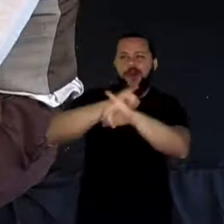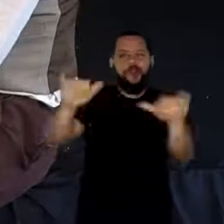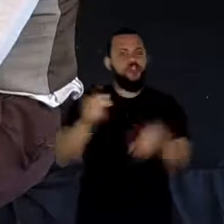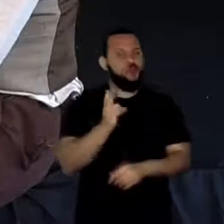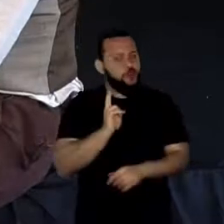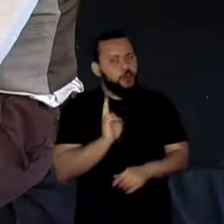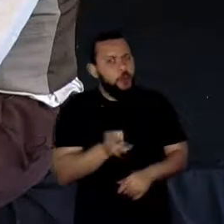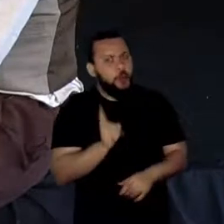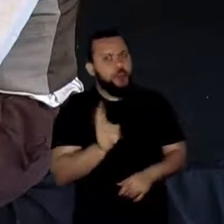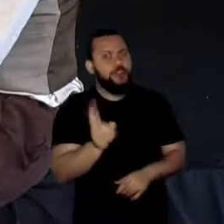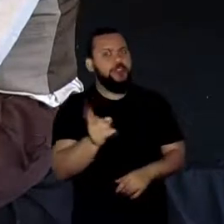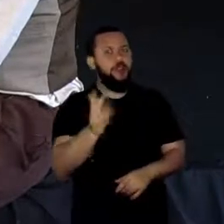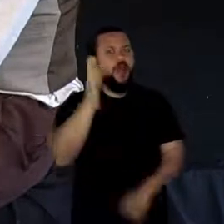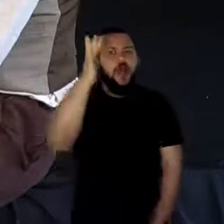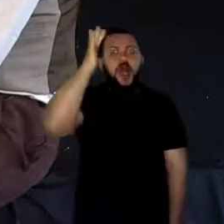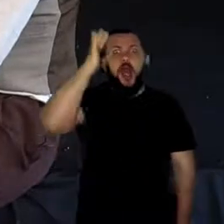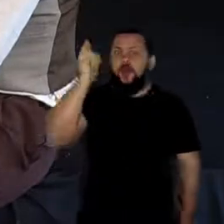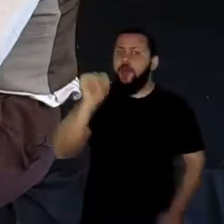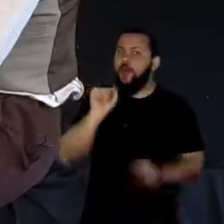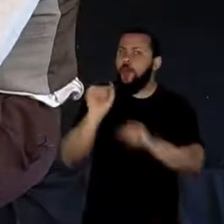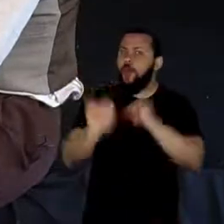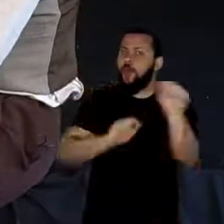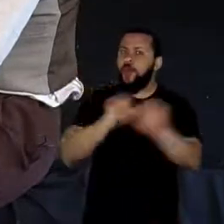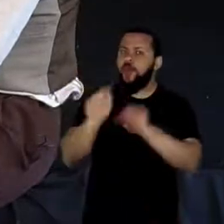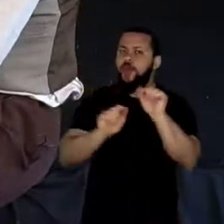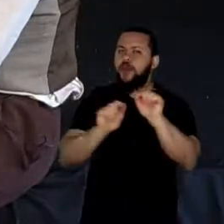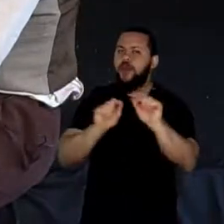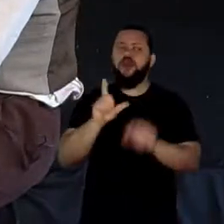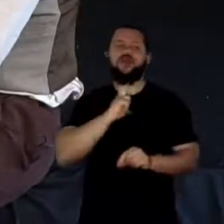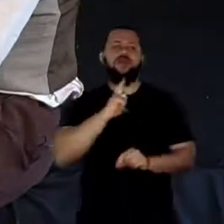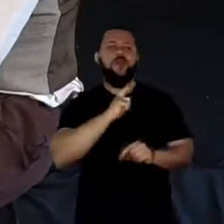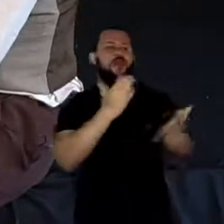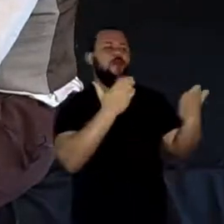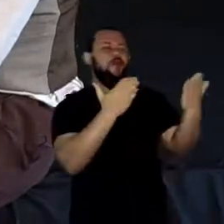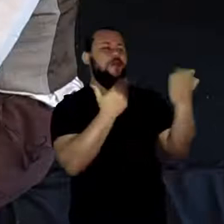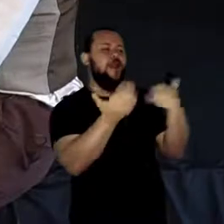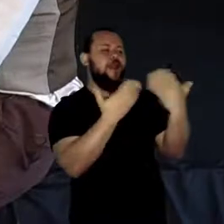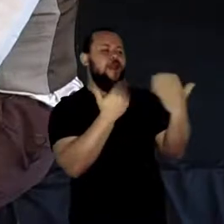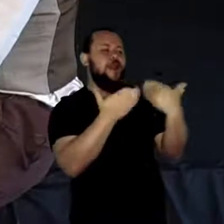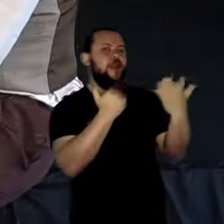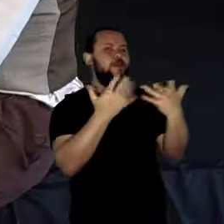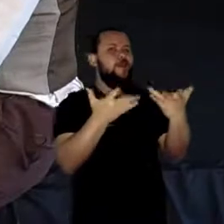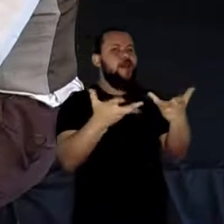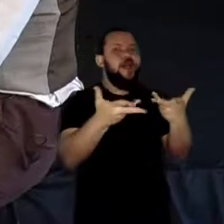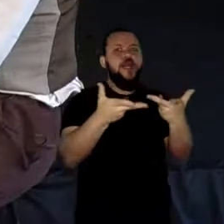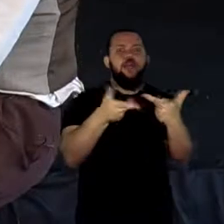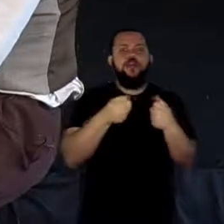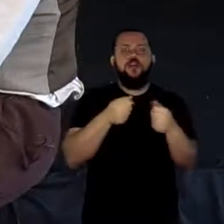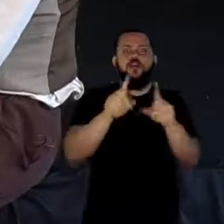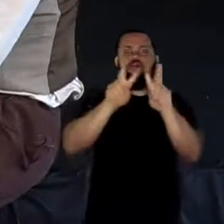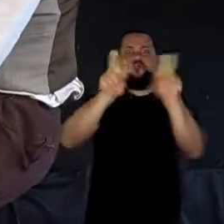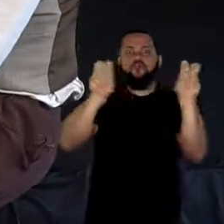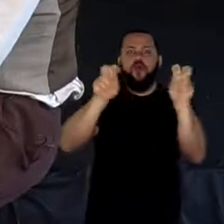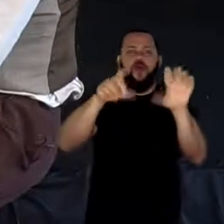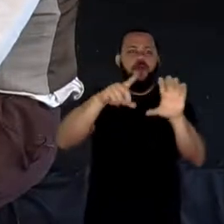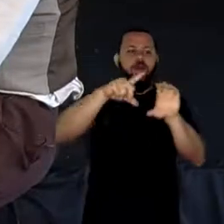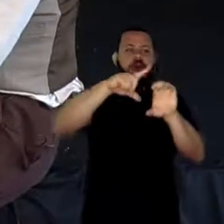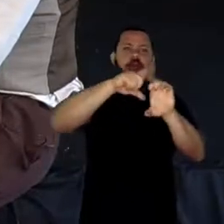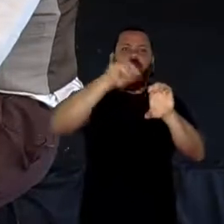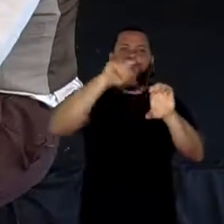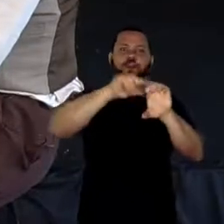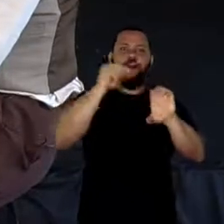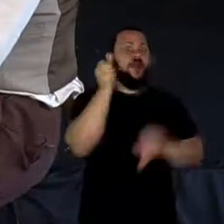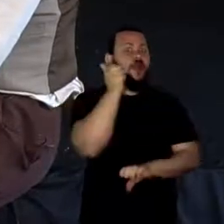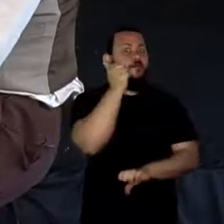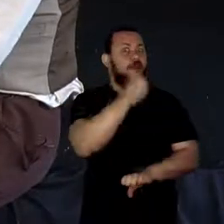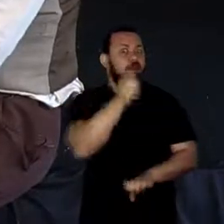continue, porque amanhã nós vamos ter um bate-papo sensacional sobre empreendedorismo feminino.